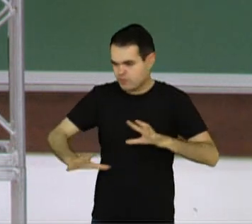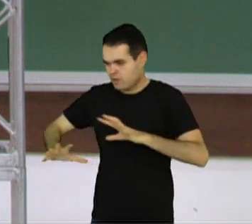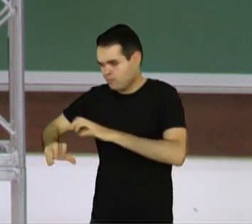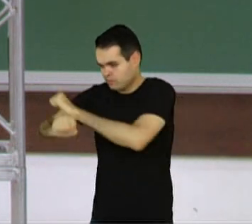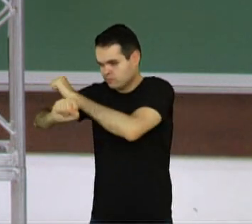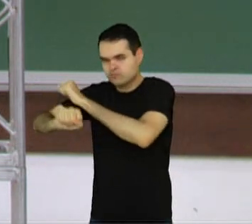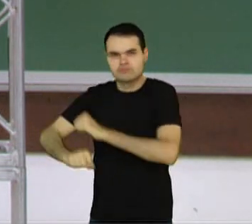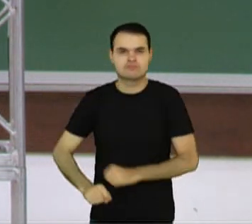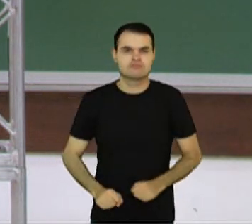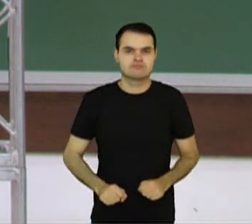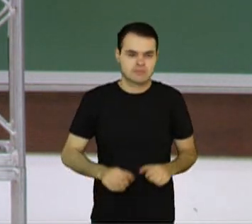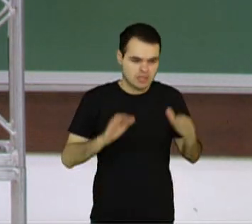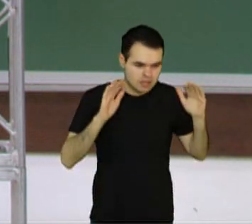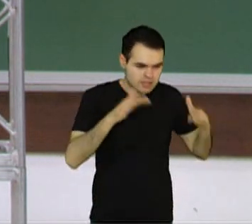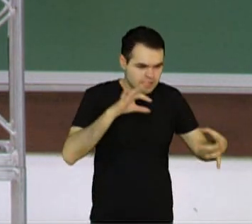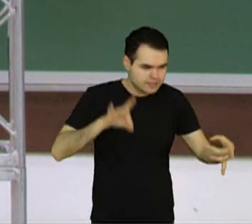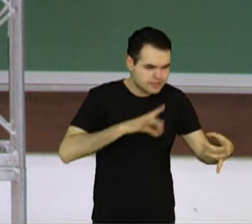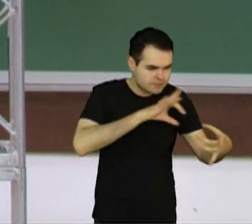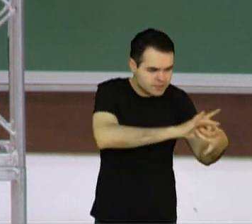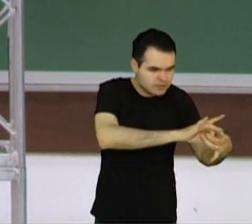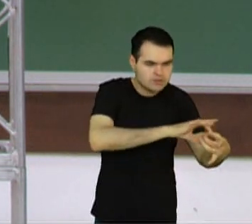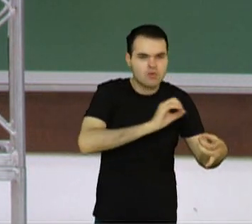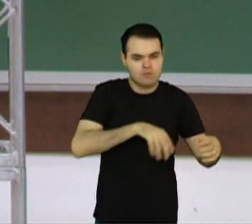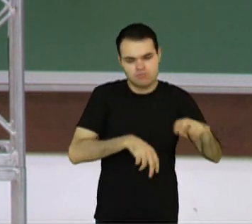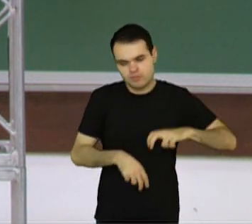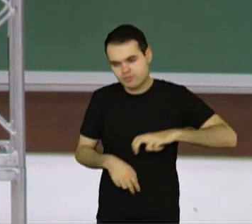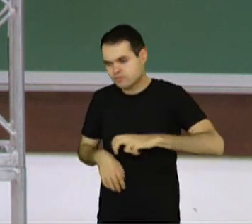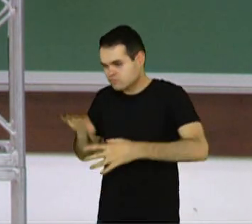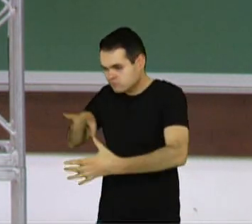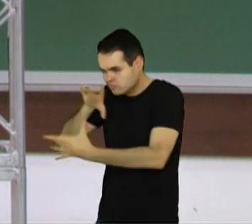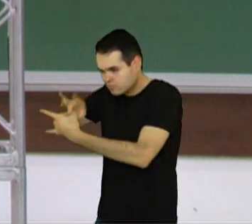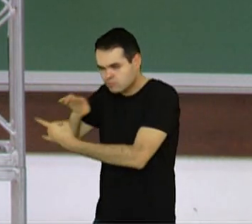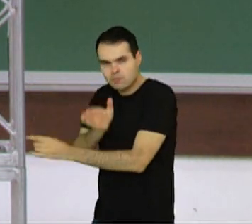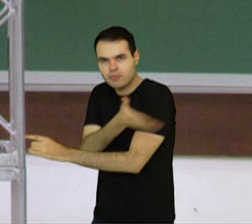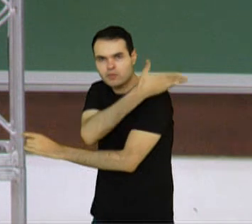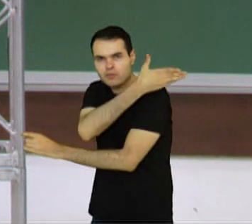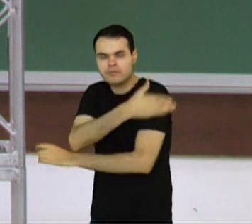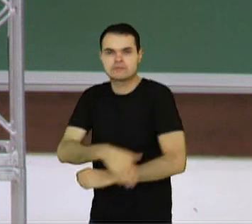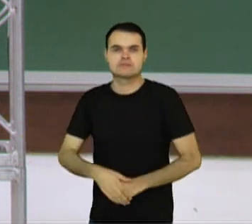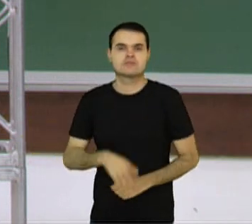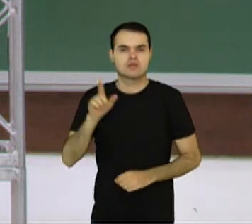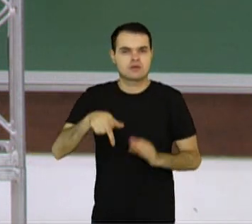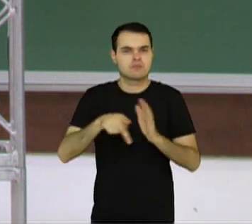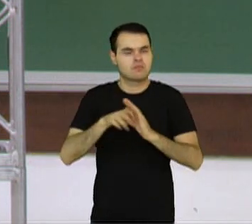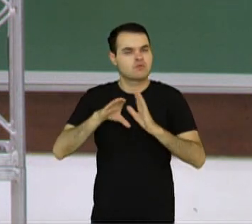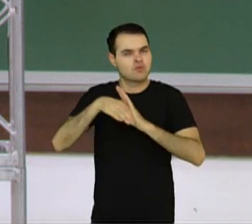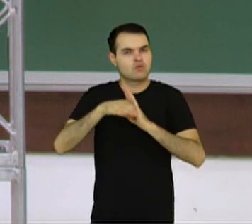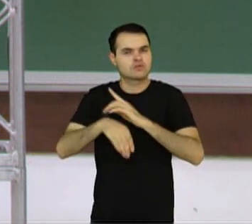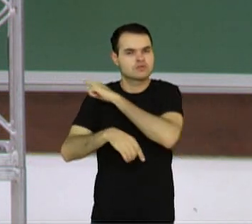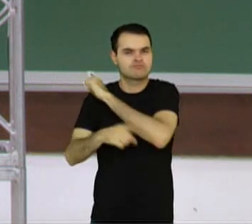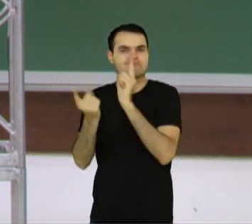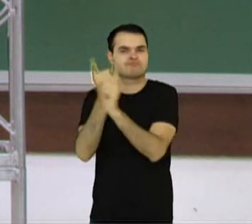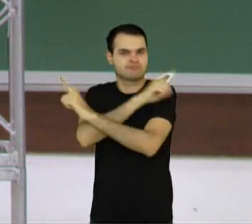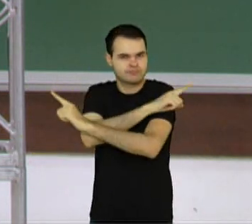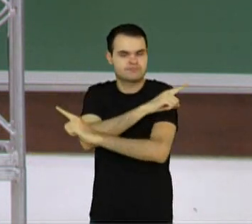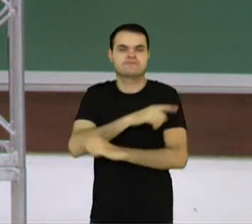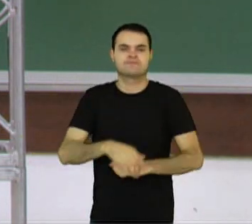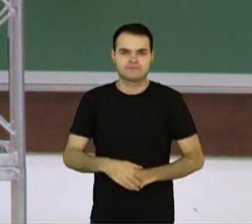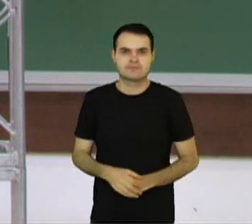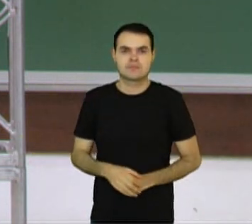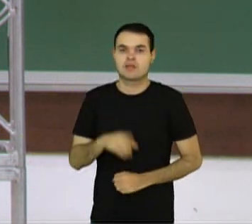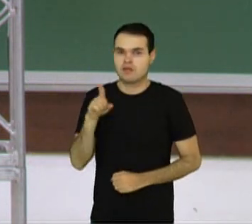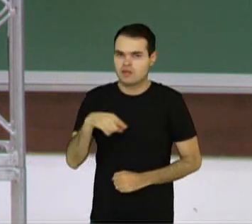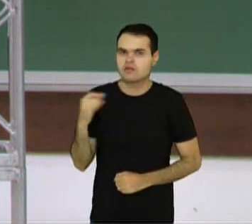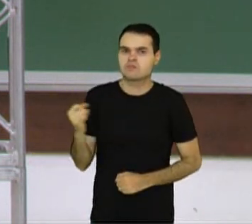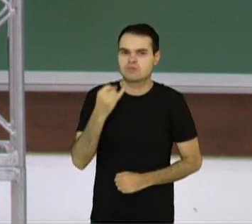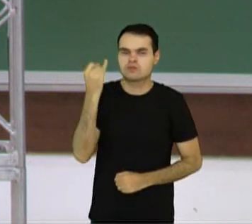especificamente, aquele som, certo? Então aí é uma forma de você estar trabalhando com o conceito de amplitude em fases opostas. Então isso é de suma